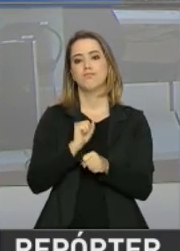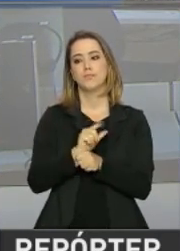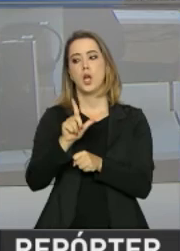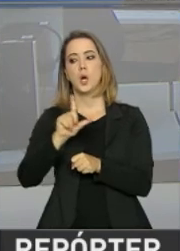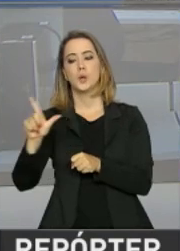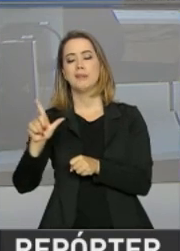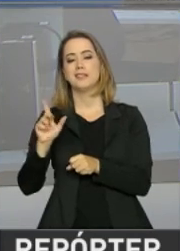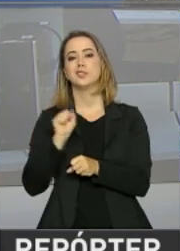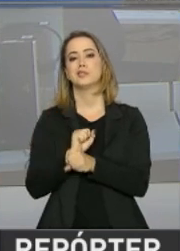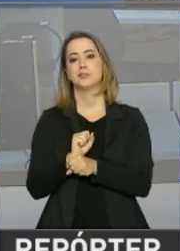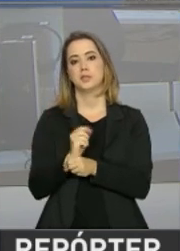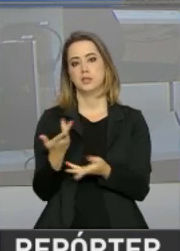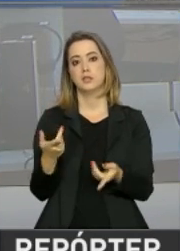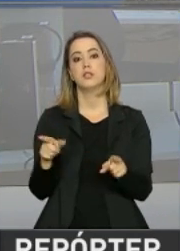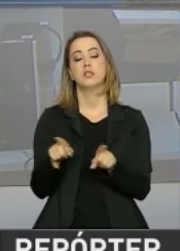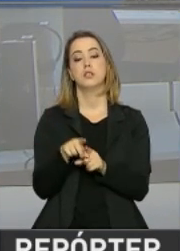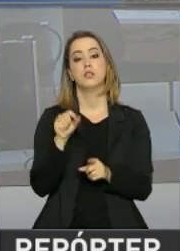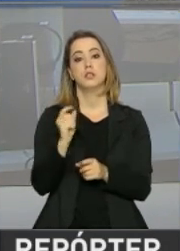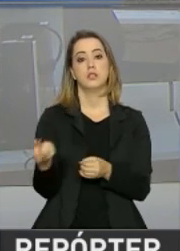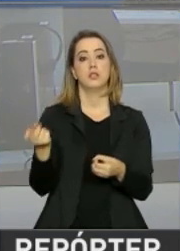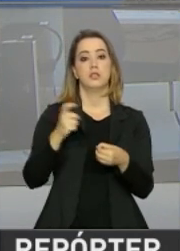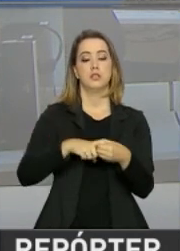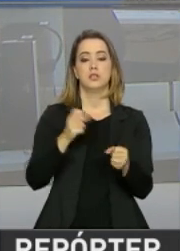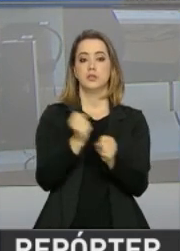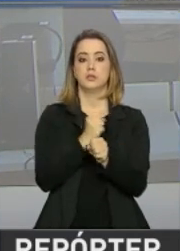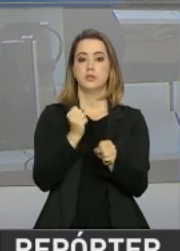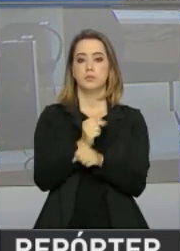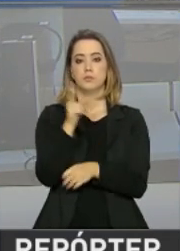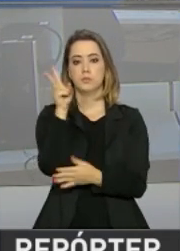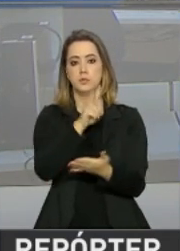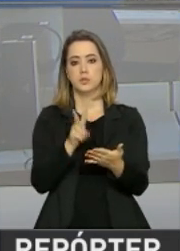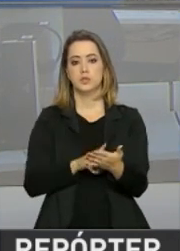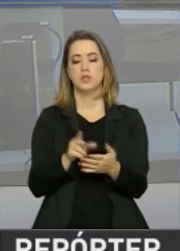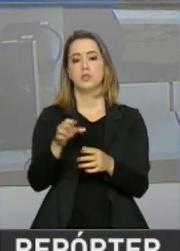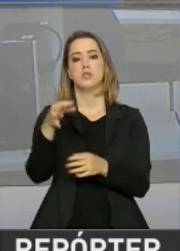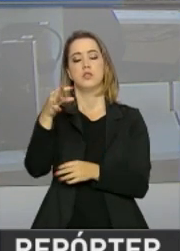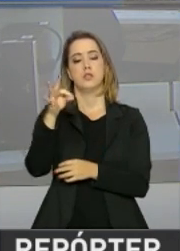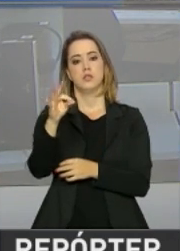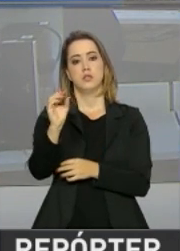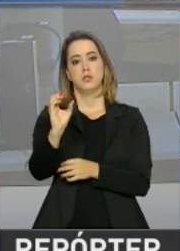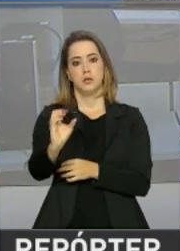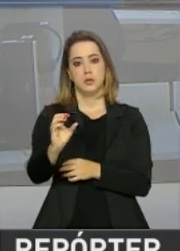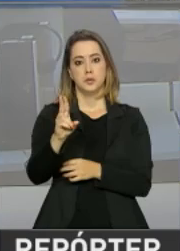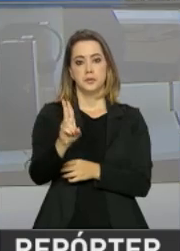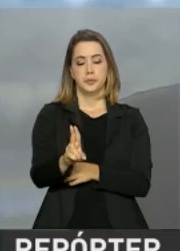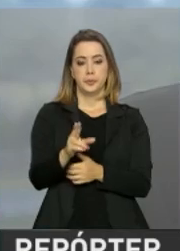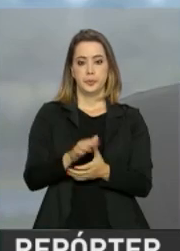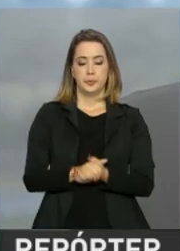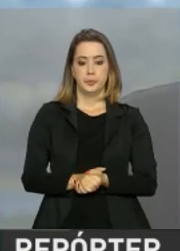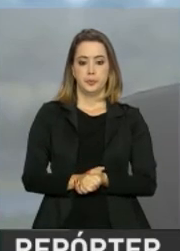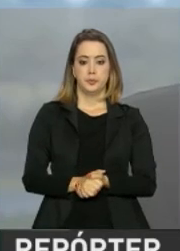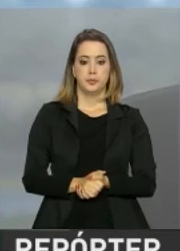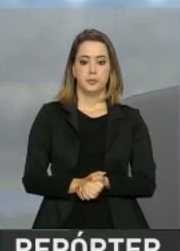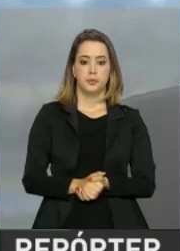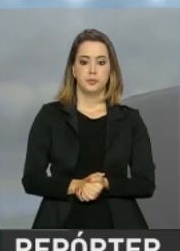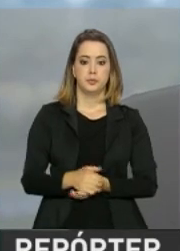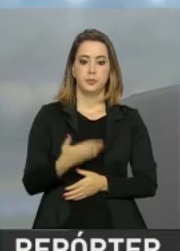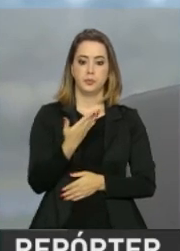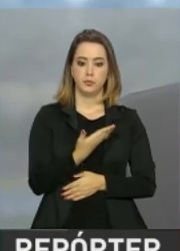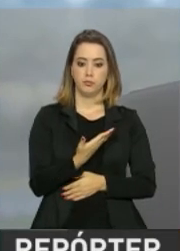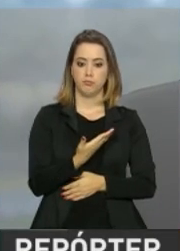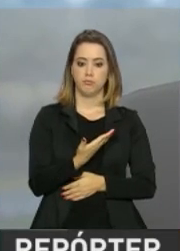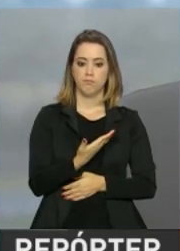cinco meses a retomada da obra é analisada com apoio técnico do tribunal de contas da união o trecho